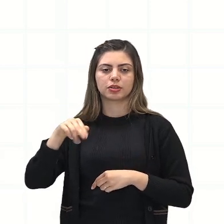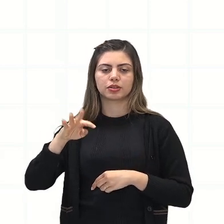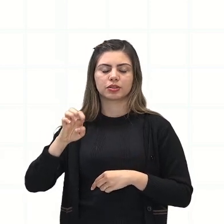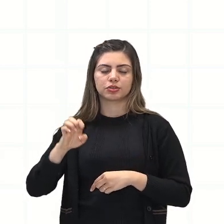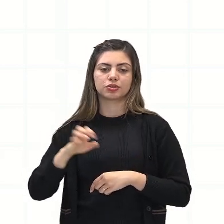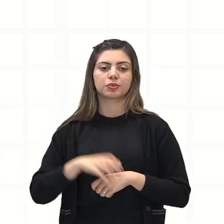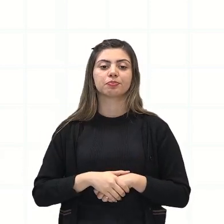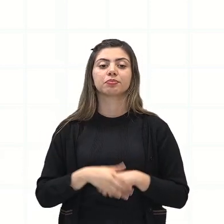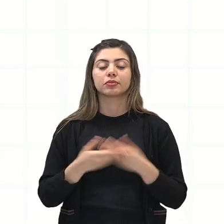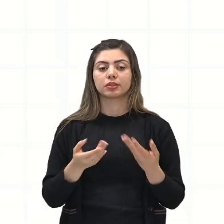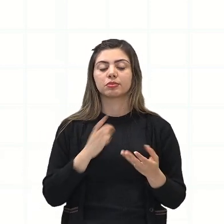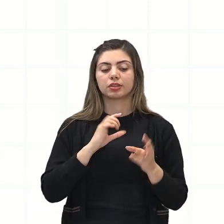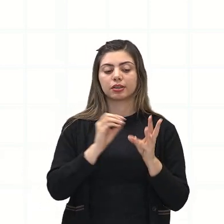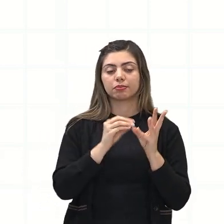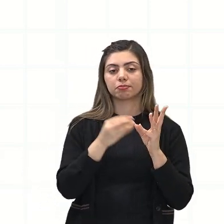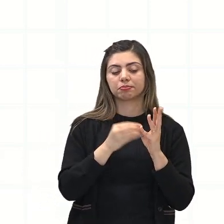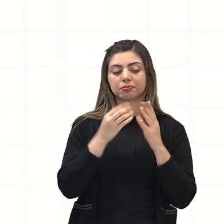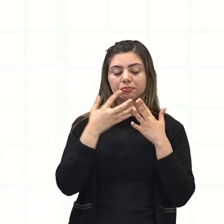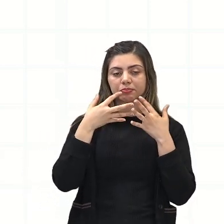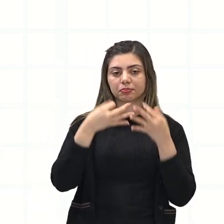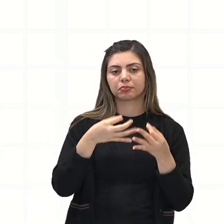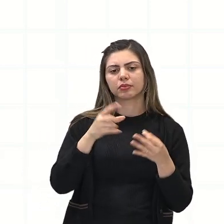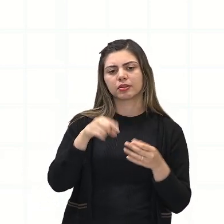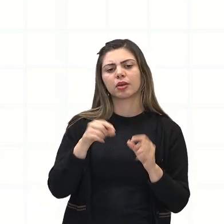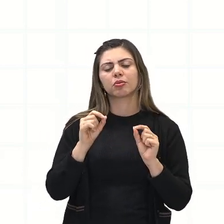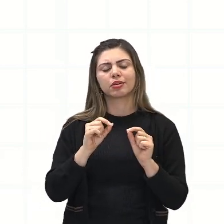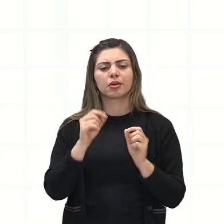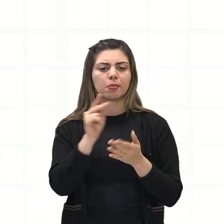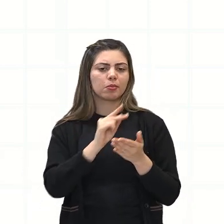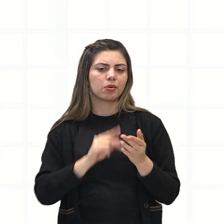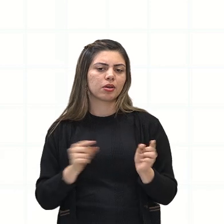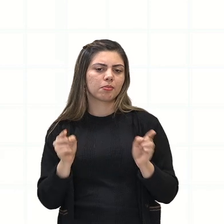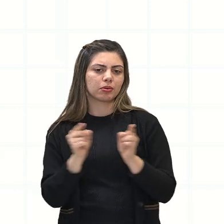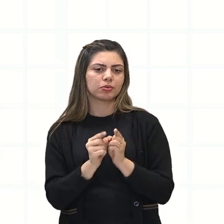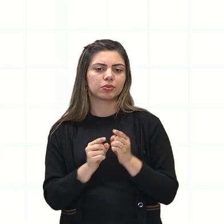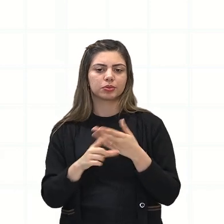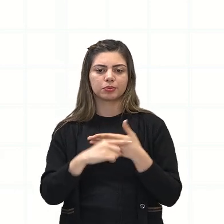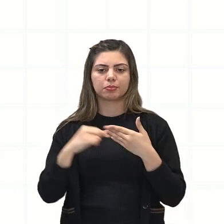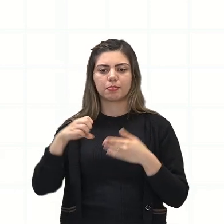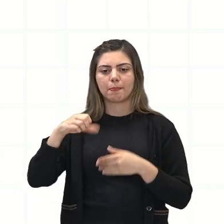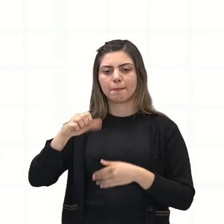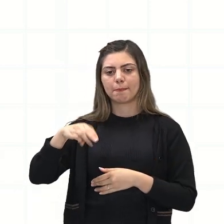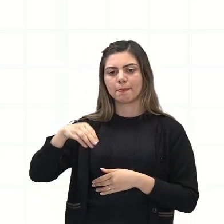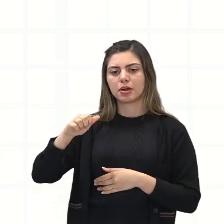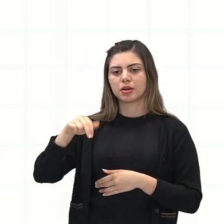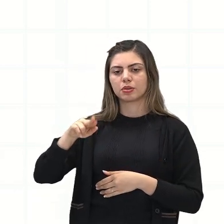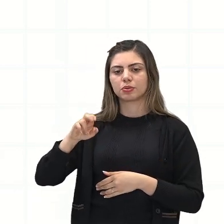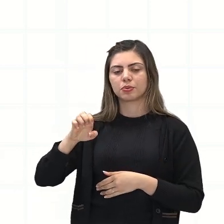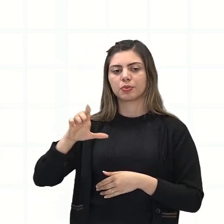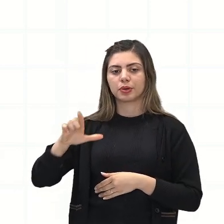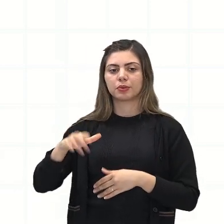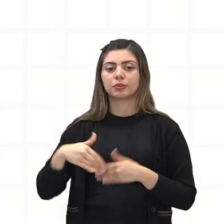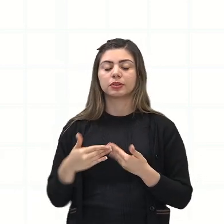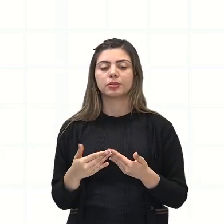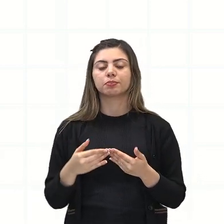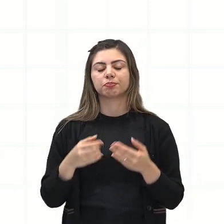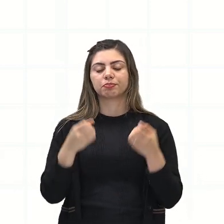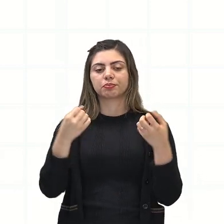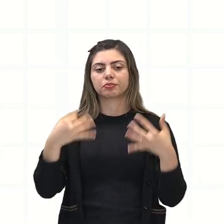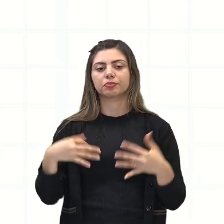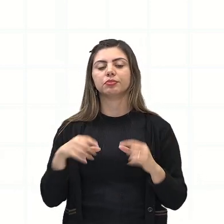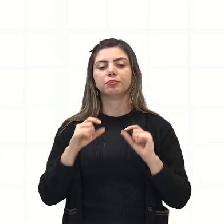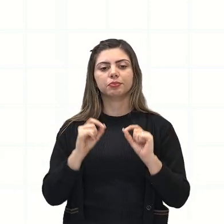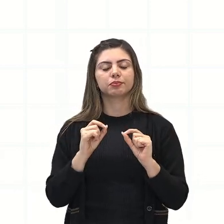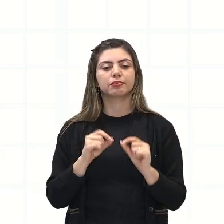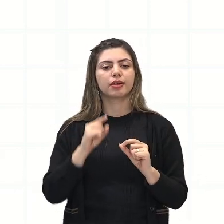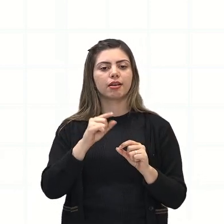vogais. O nosso poema do Manuel Bandeira é curtinho e ele diz o seguinte: a onda. A onda anda aonde anda